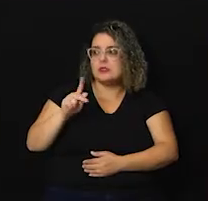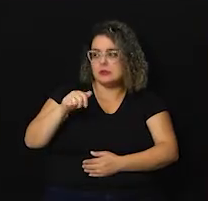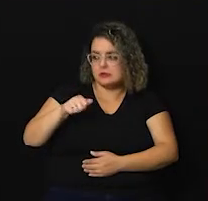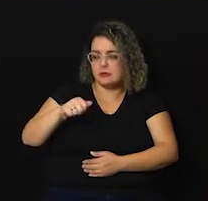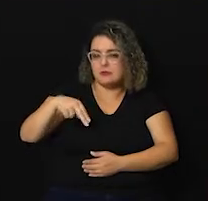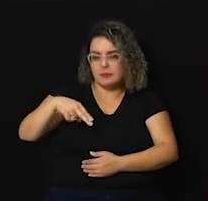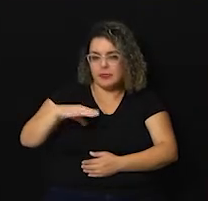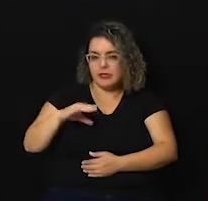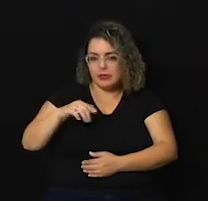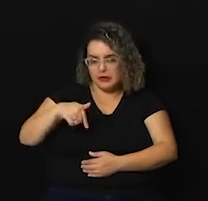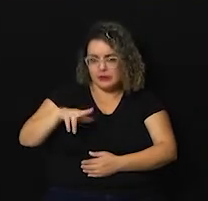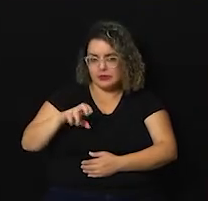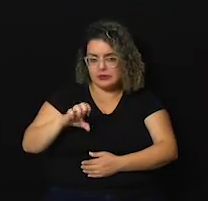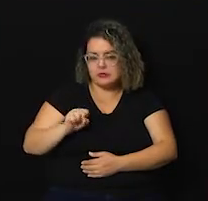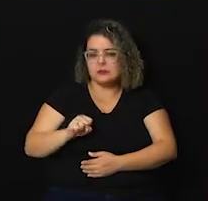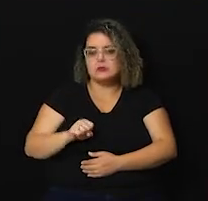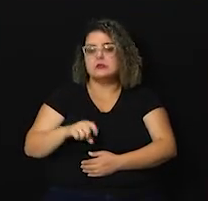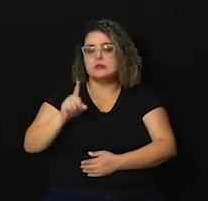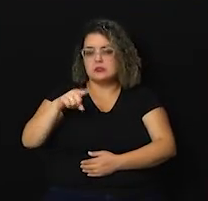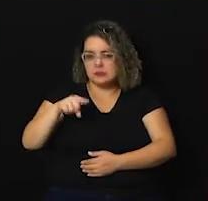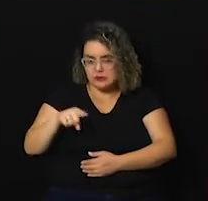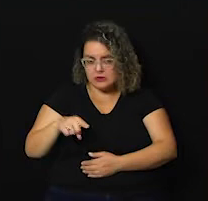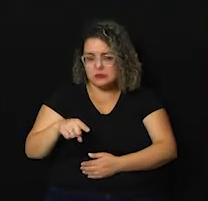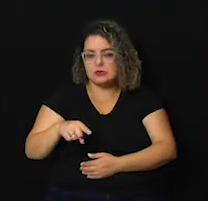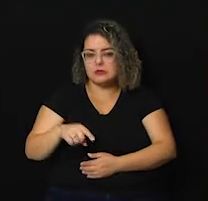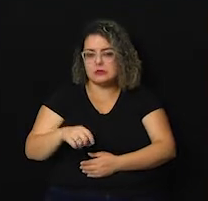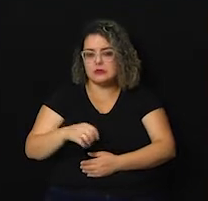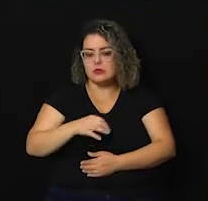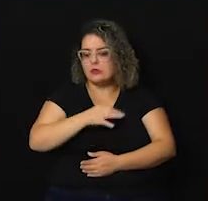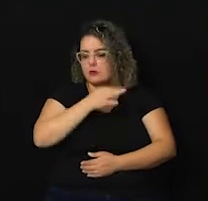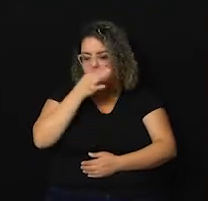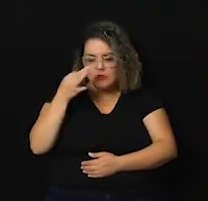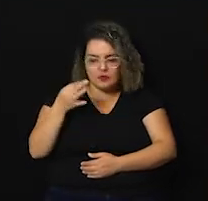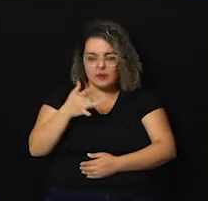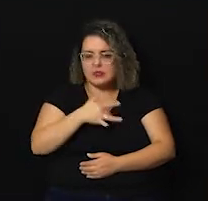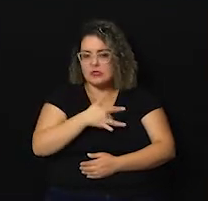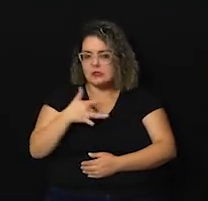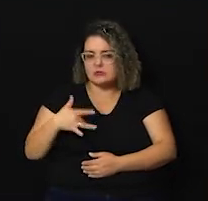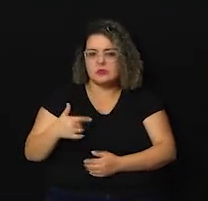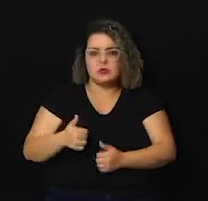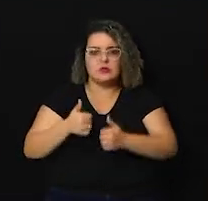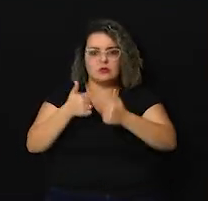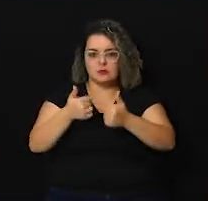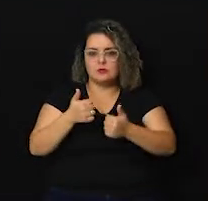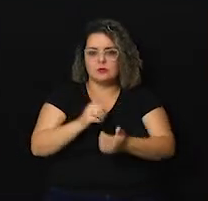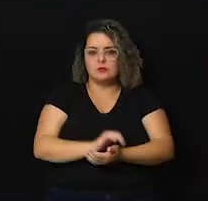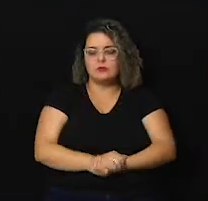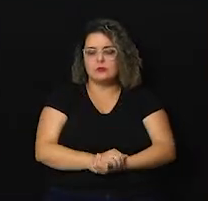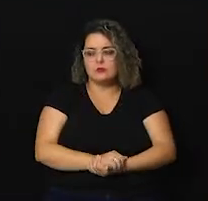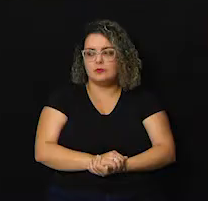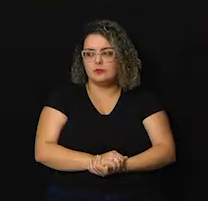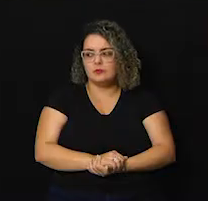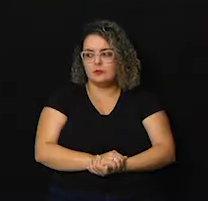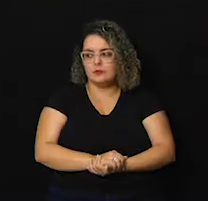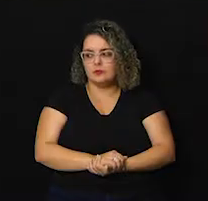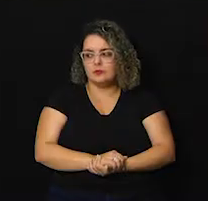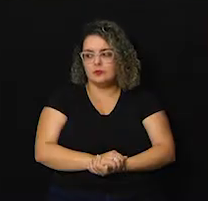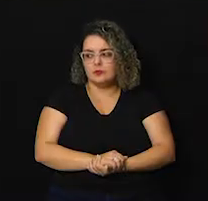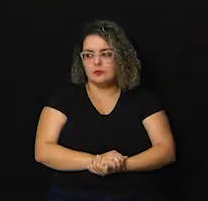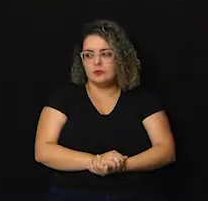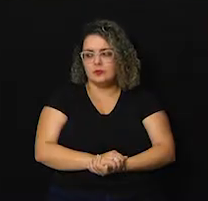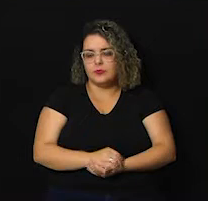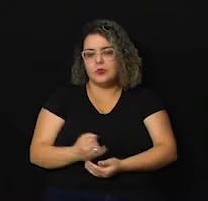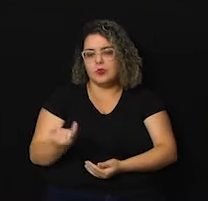essas comidas que são altamente positivas do ponto de vista de saúde. Elas têm princípios ativos